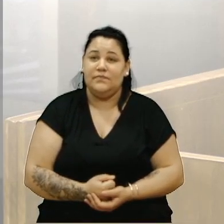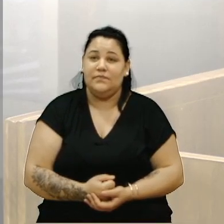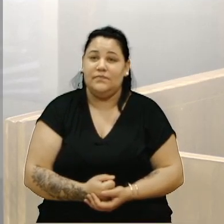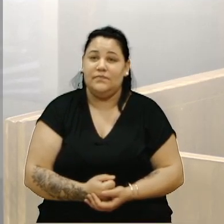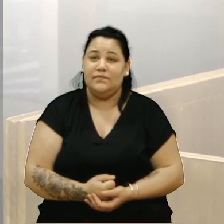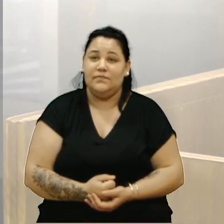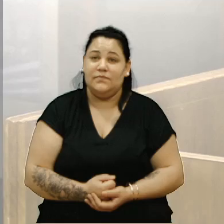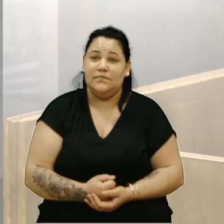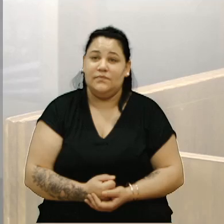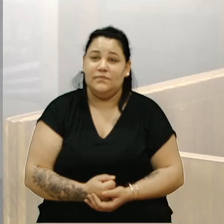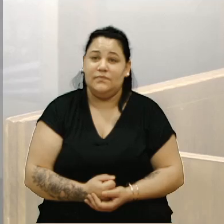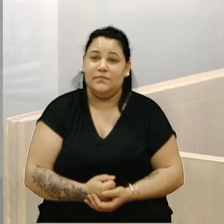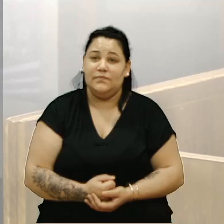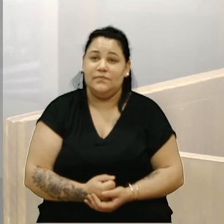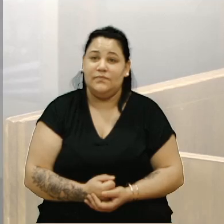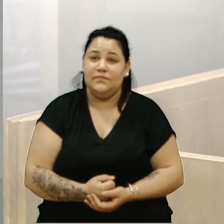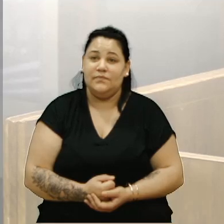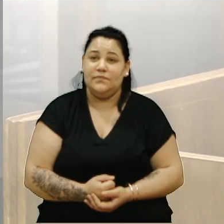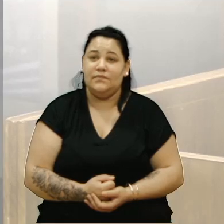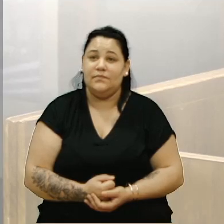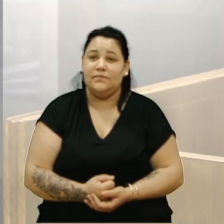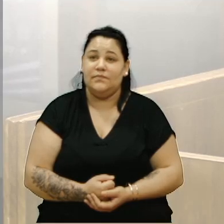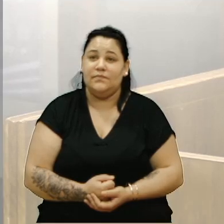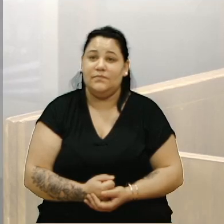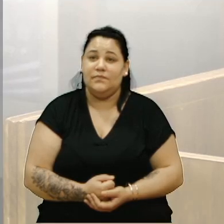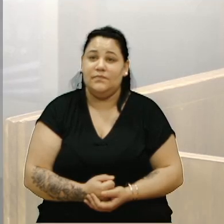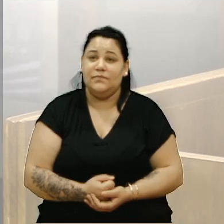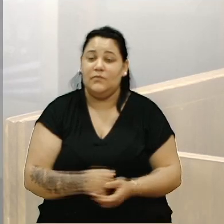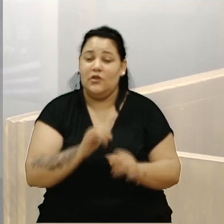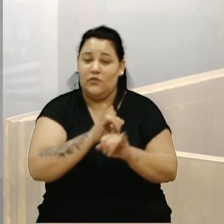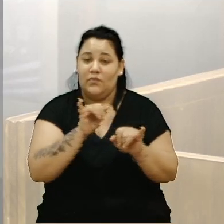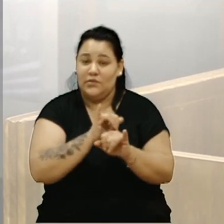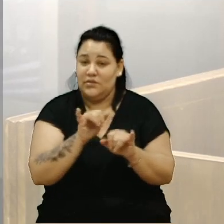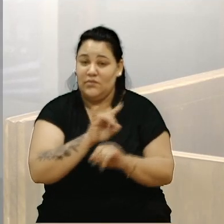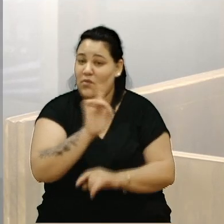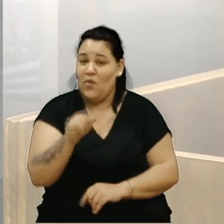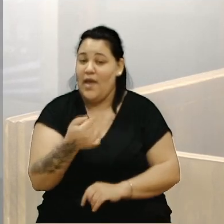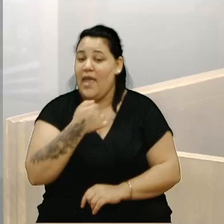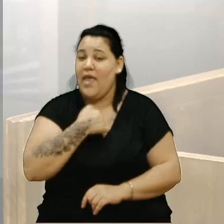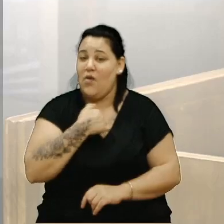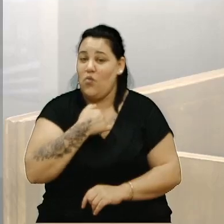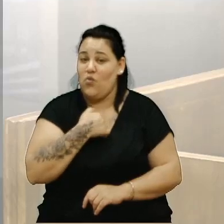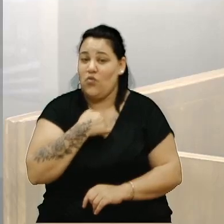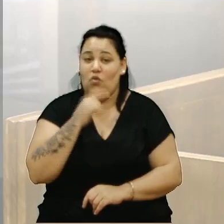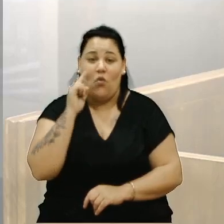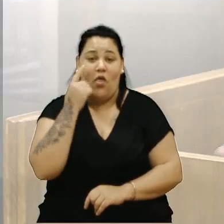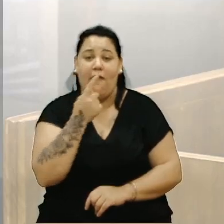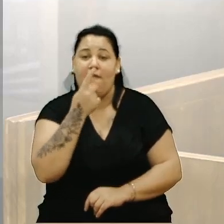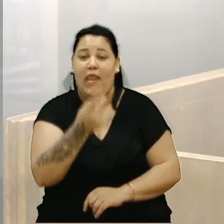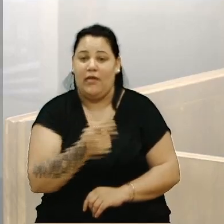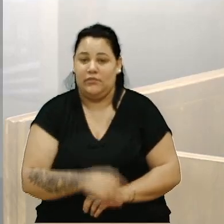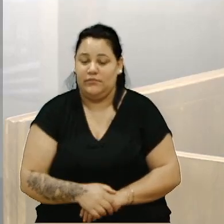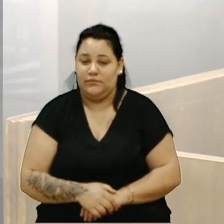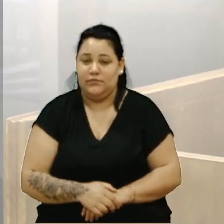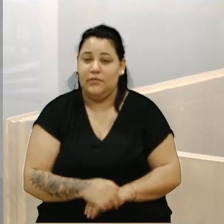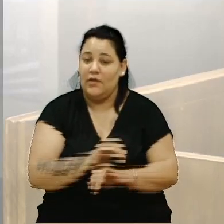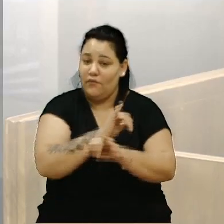Isso são dados, tá? Não é o Fantinel que está inventando, são dados. Eu vou passar dados aqui